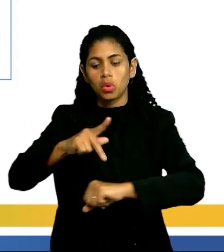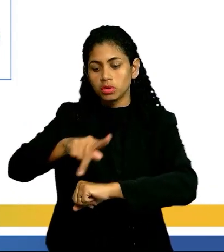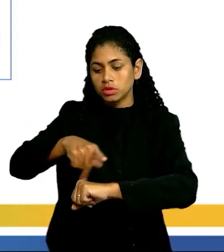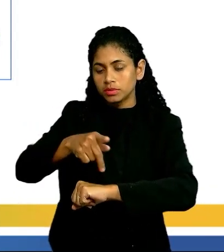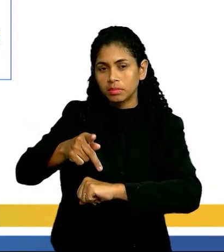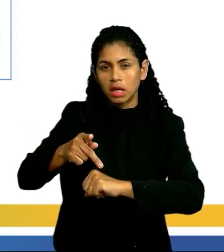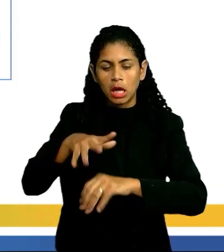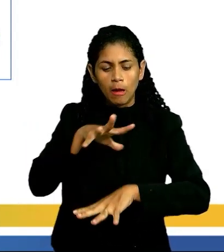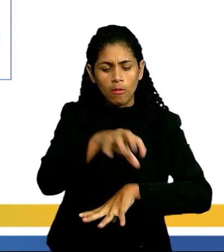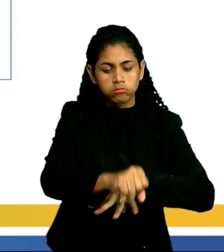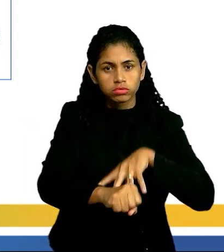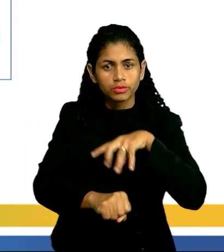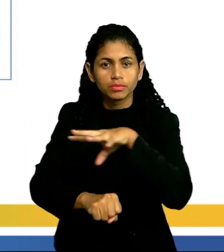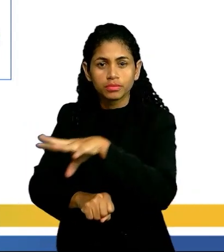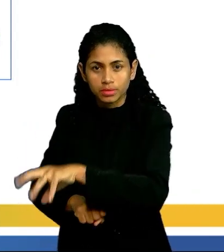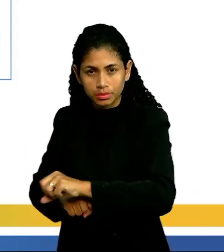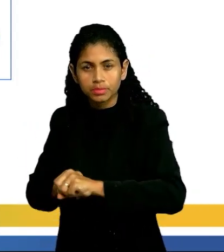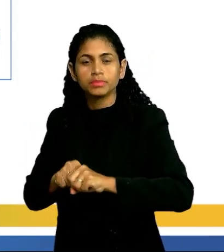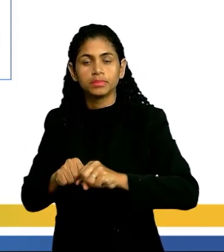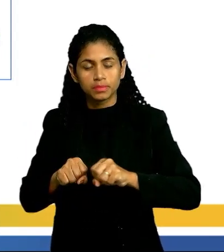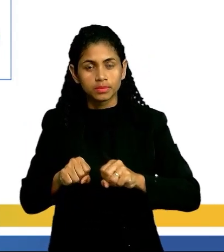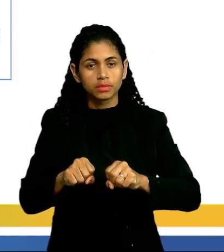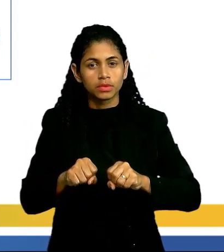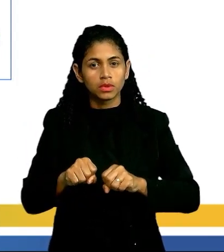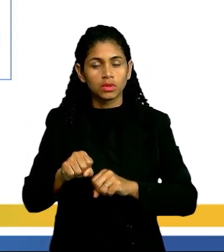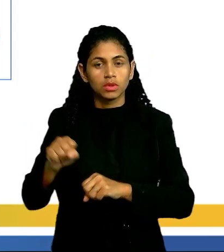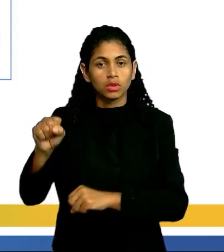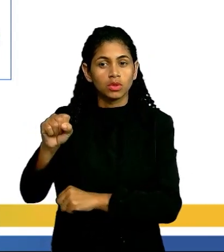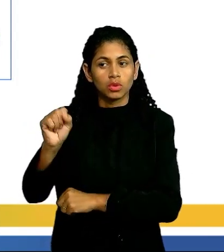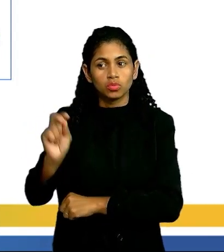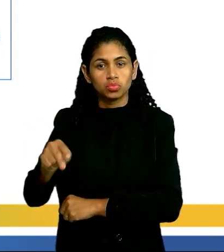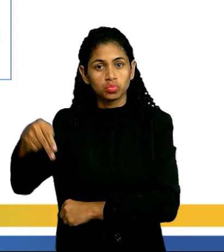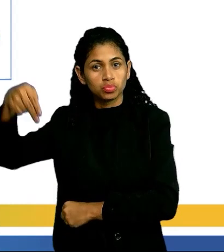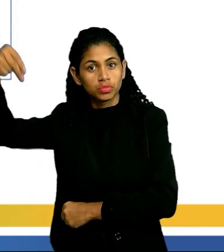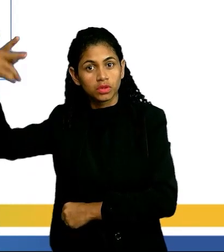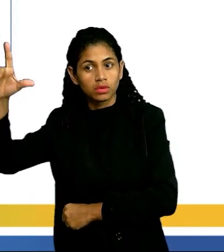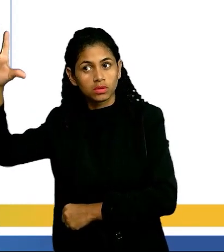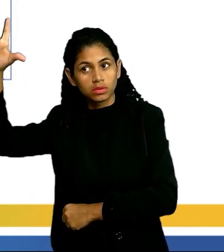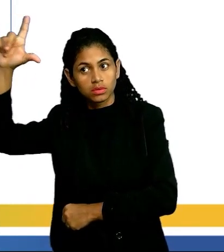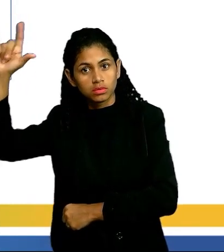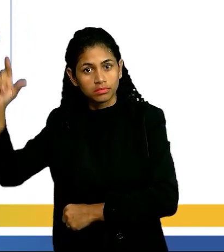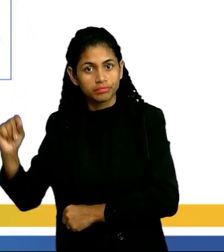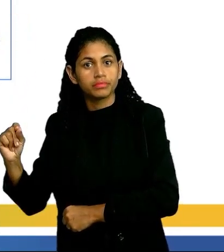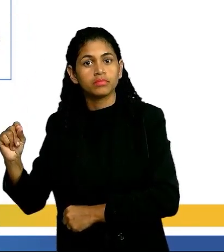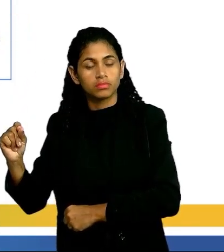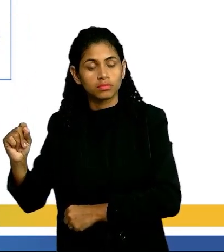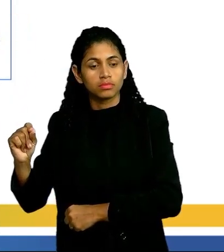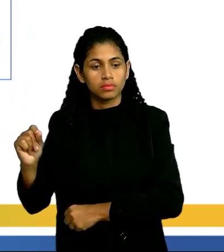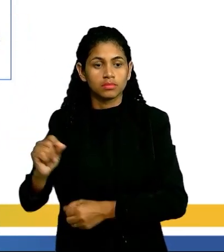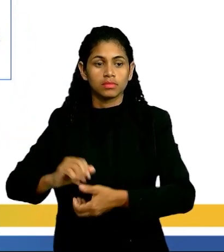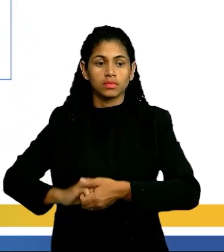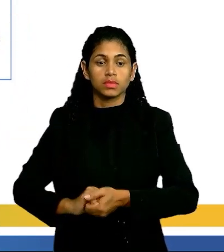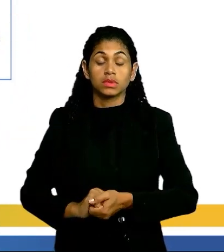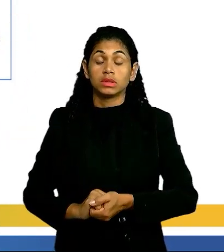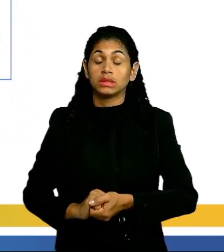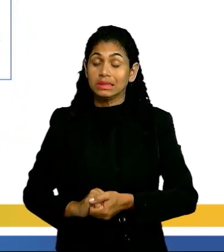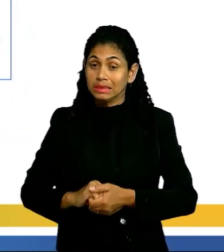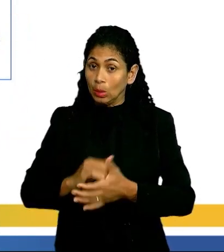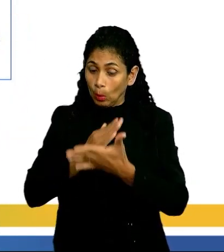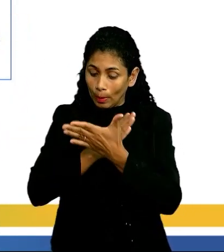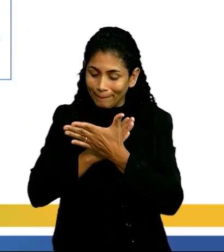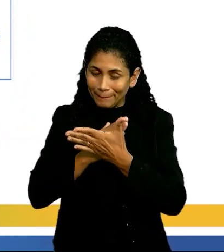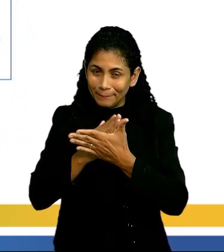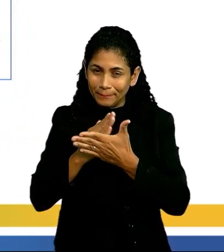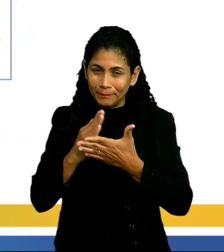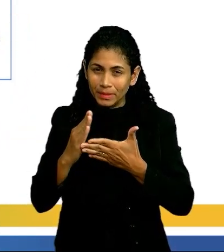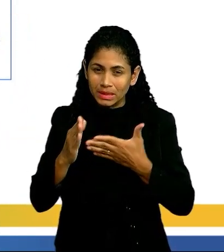Hitler como também pelo Mussolini no norte da África. E aí nós já temos o processamento, o encaminhamento para a Segunda Guerra Mundial,